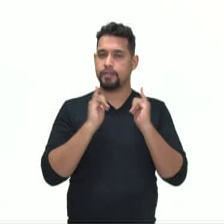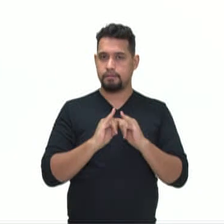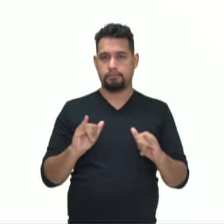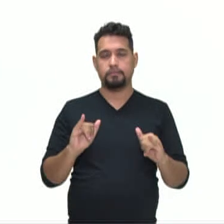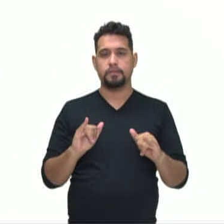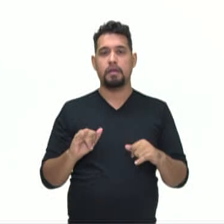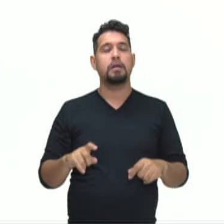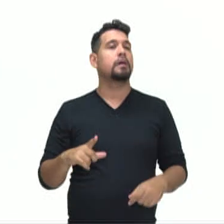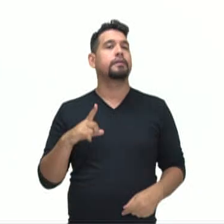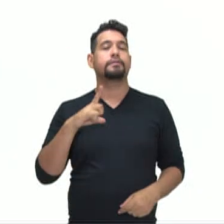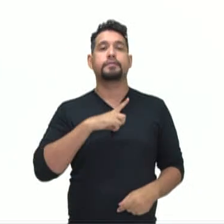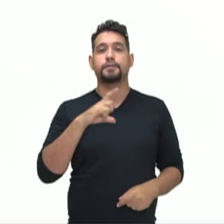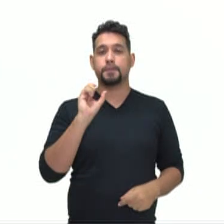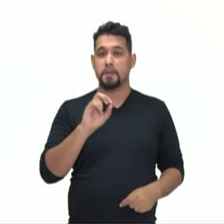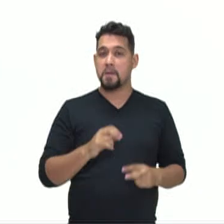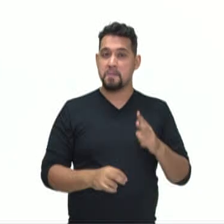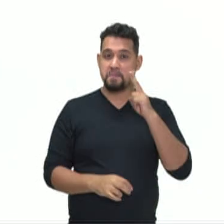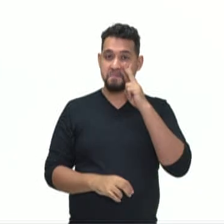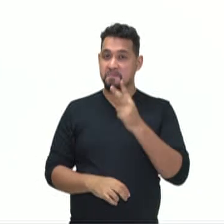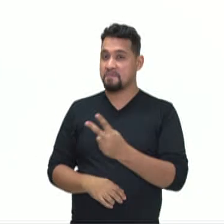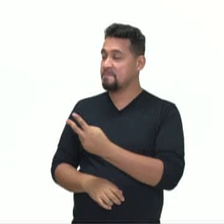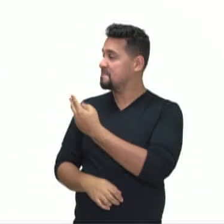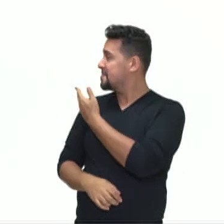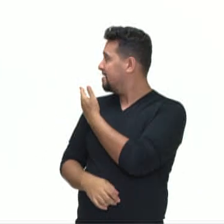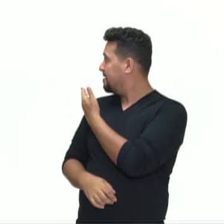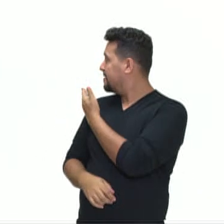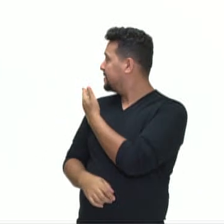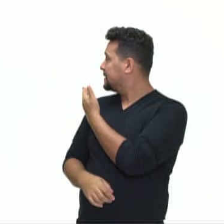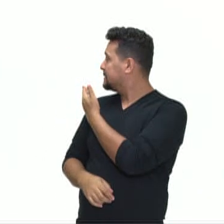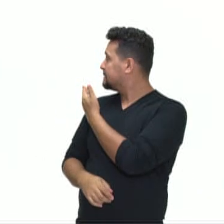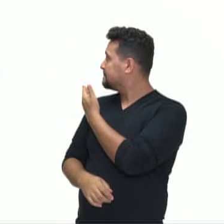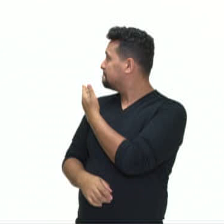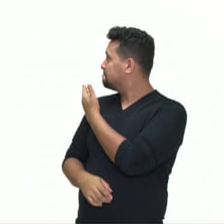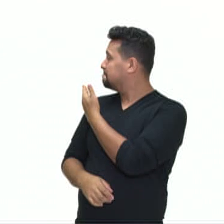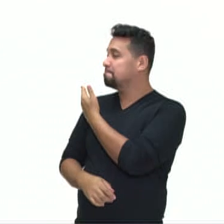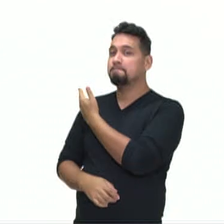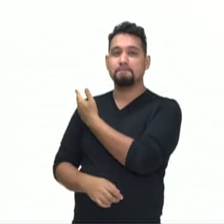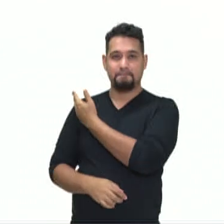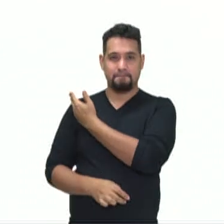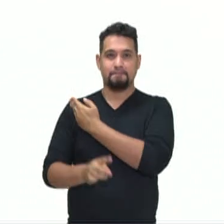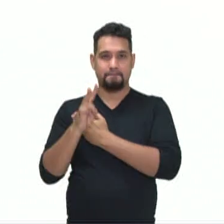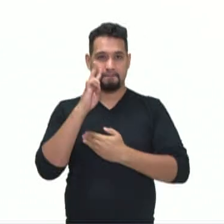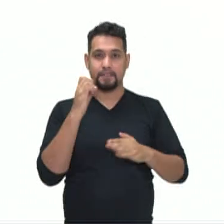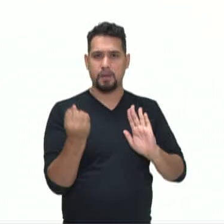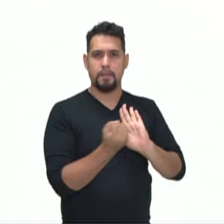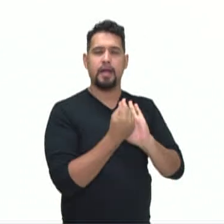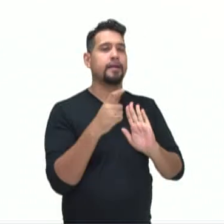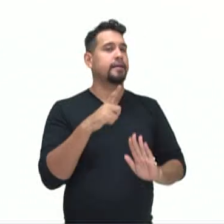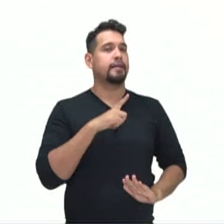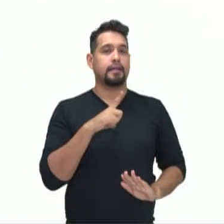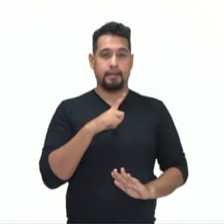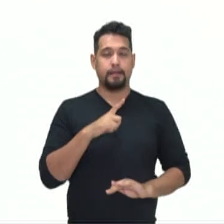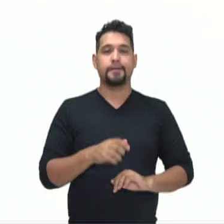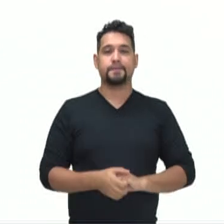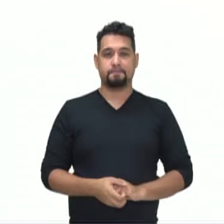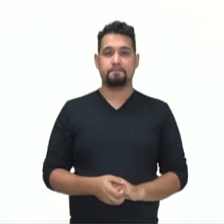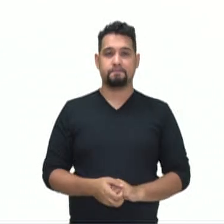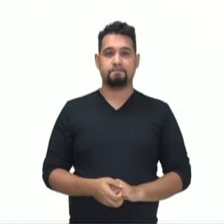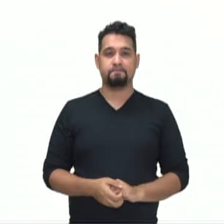Então, a gente tem aqui, ó, que a logomarca, né, observem aqui, né, que existe aqui uma